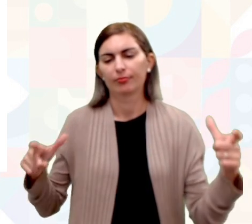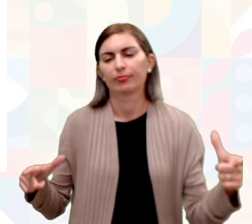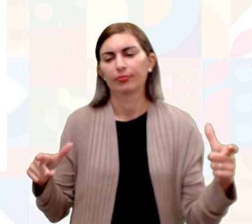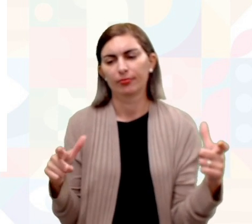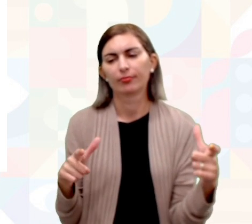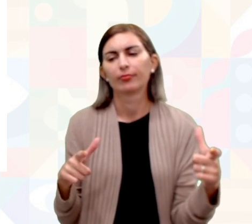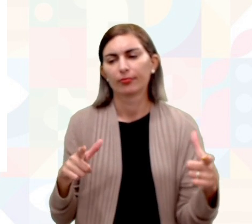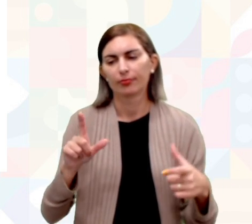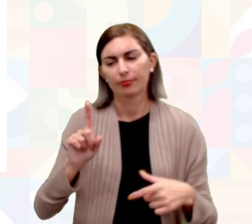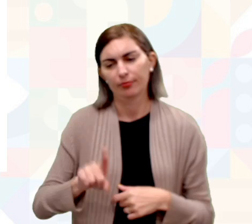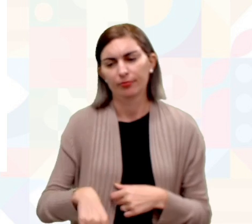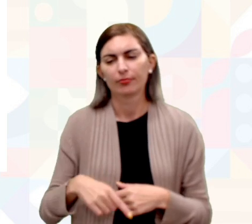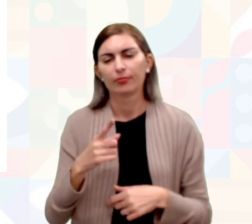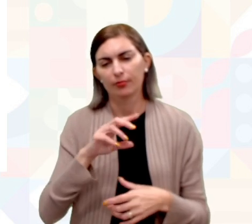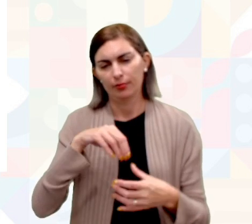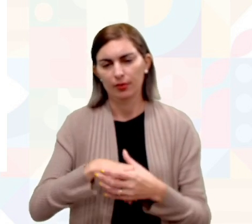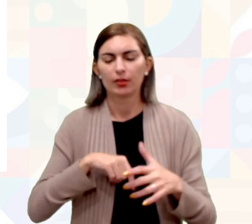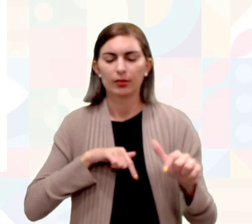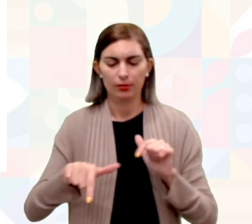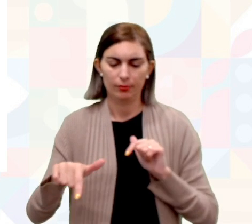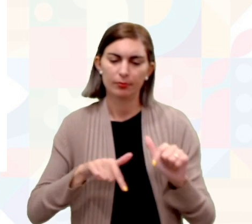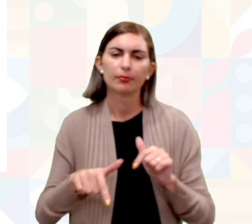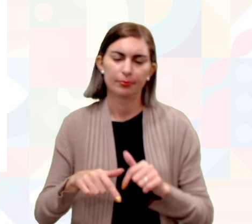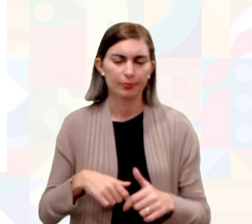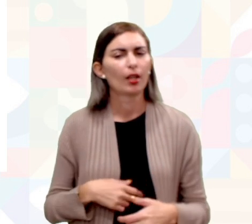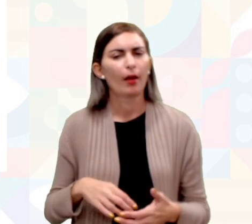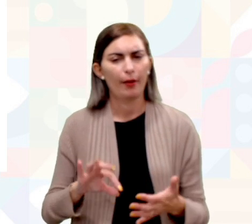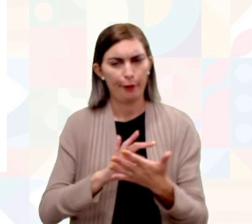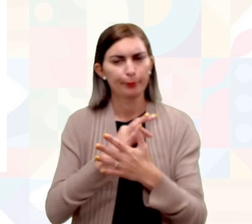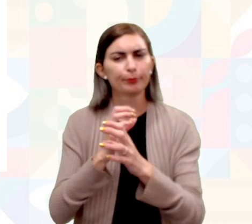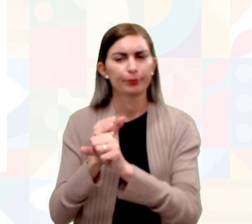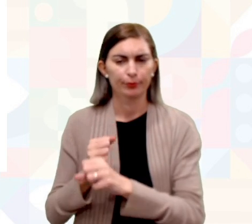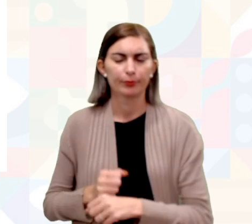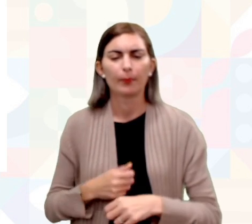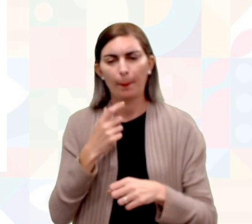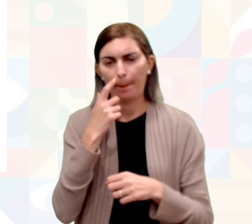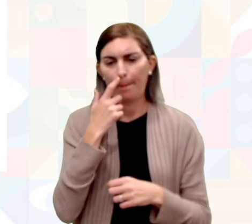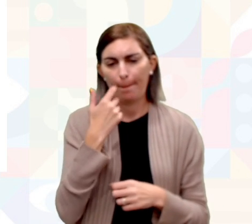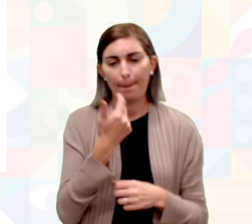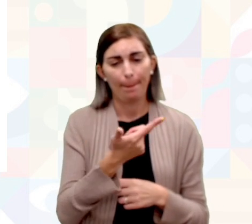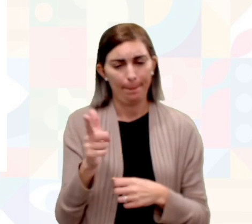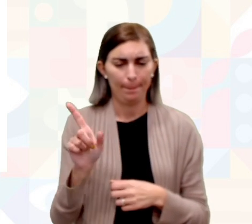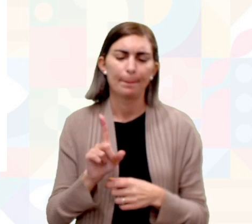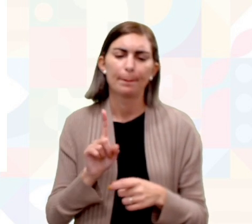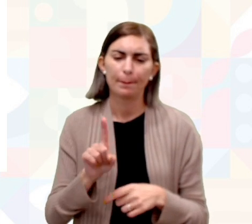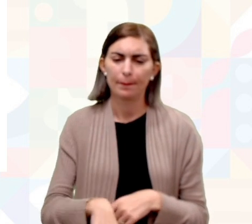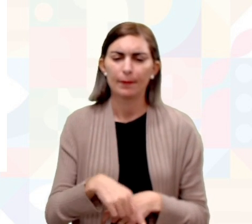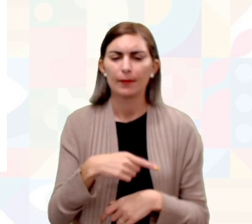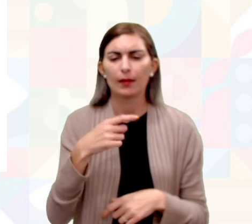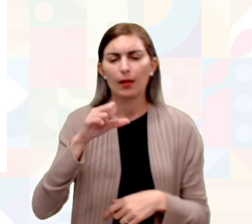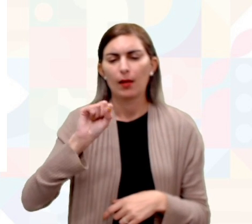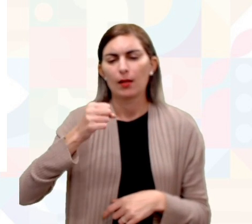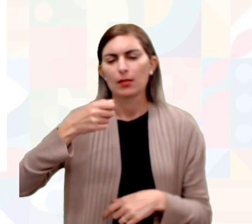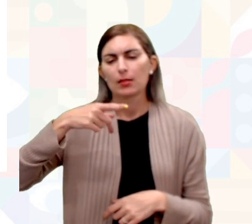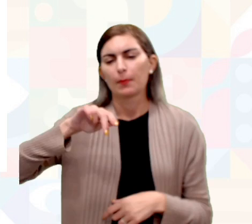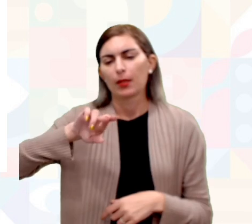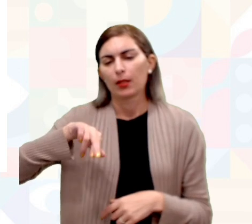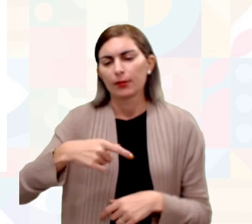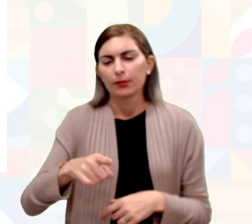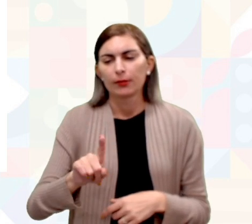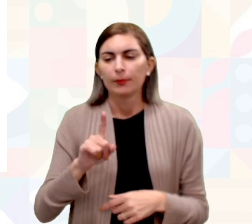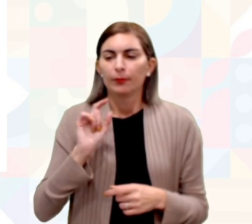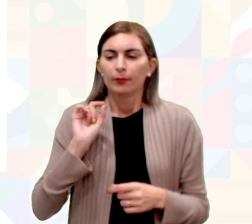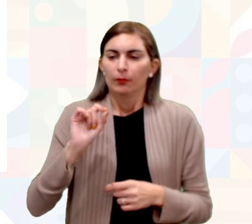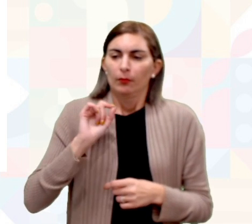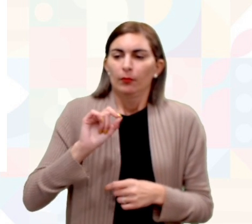né, dentro do ambiente laboral, isso aí é registrado, tá certo? Uma outra forma de via de exposição é a aspiração, que é pela entrada,